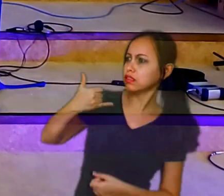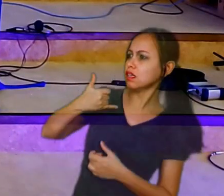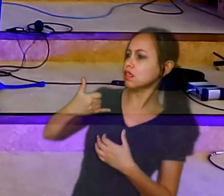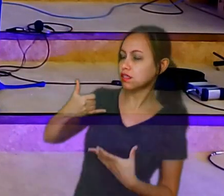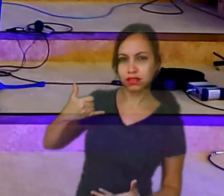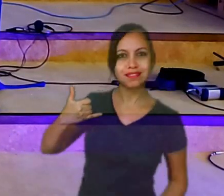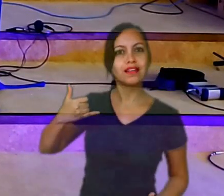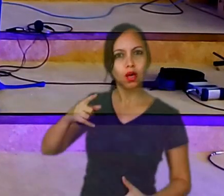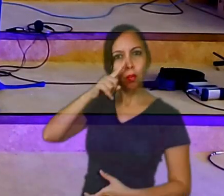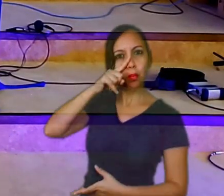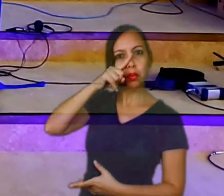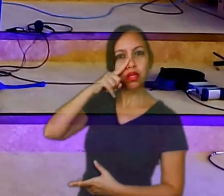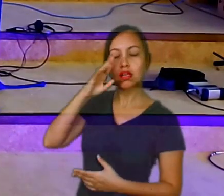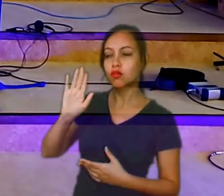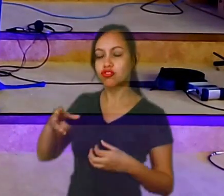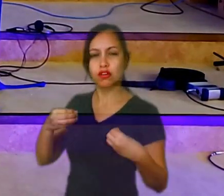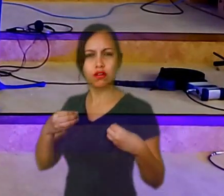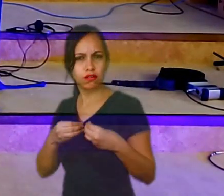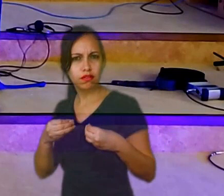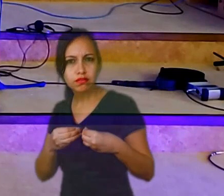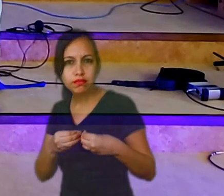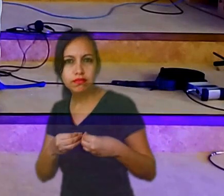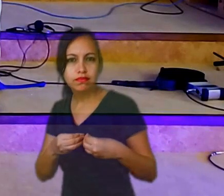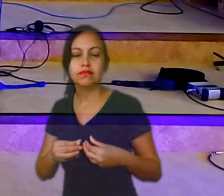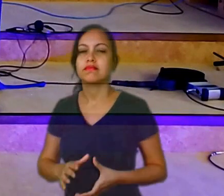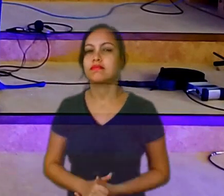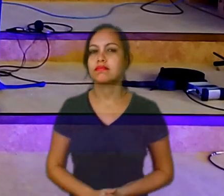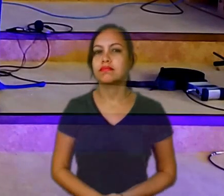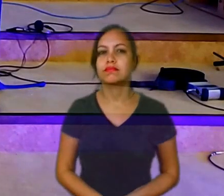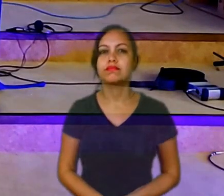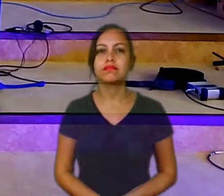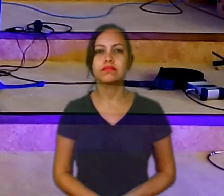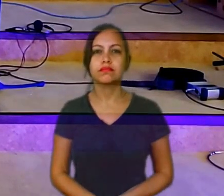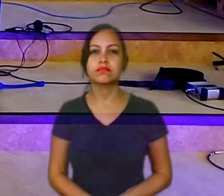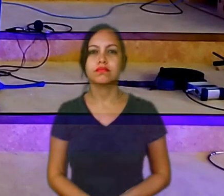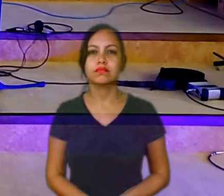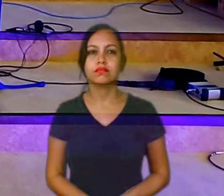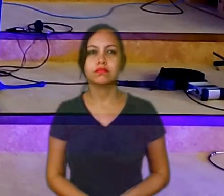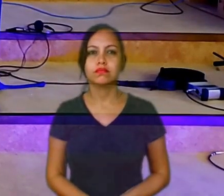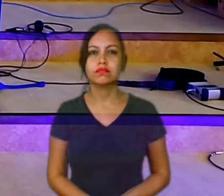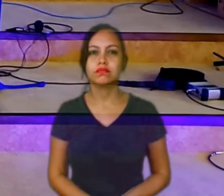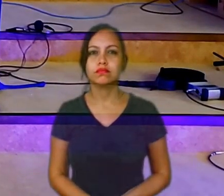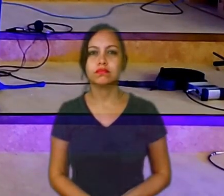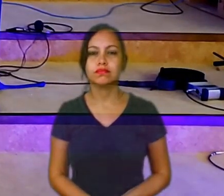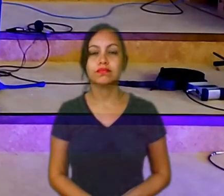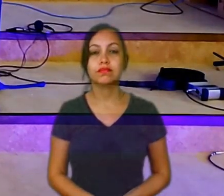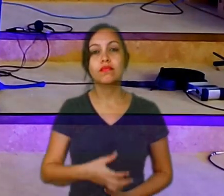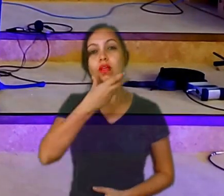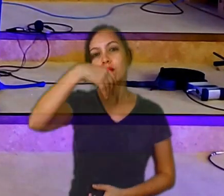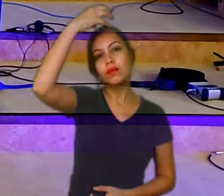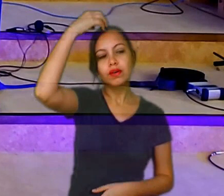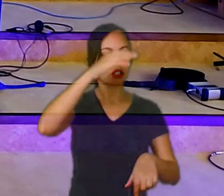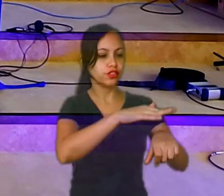ele foi informado do perigo. ele